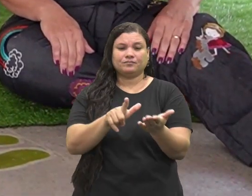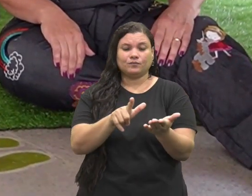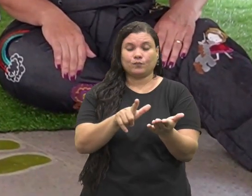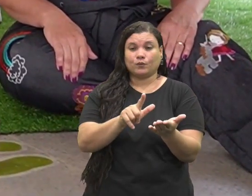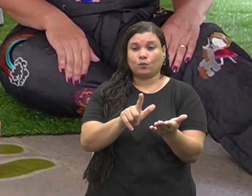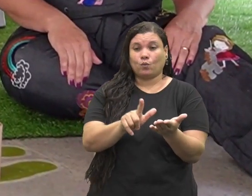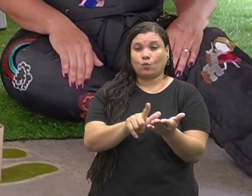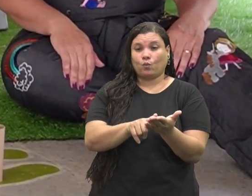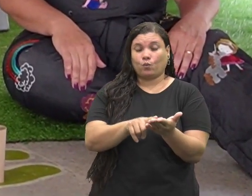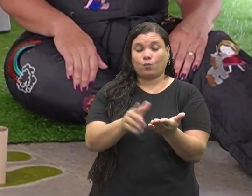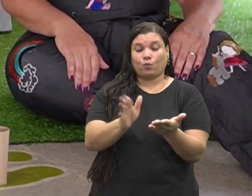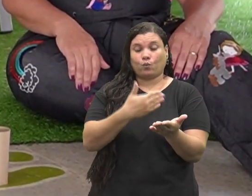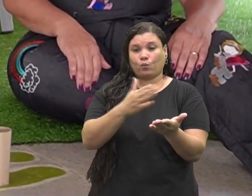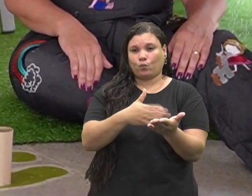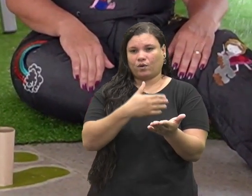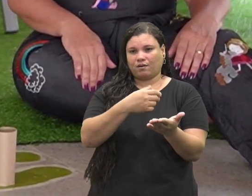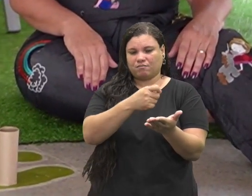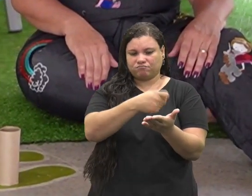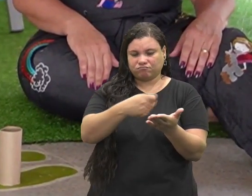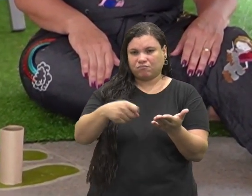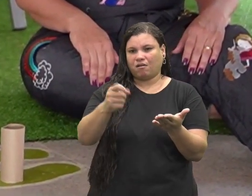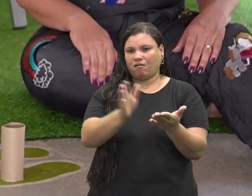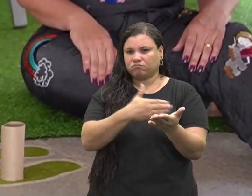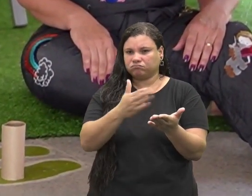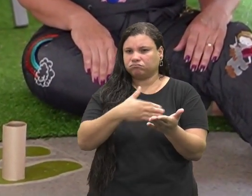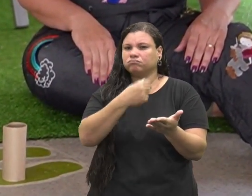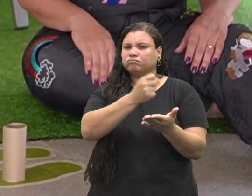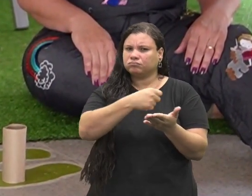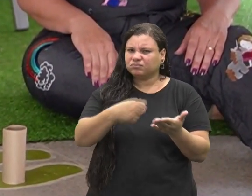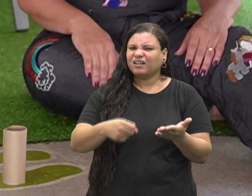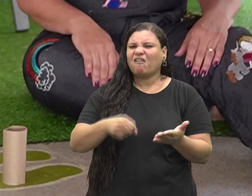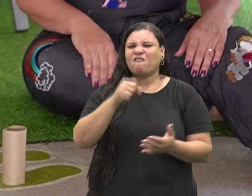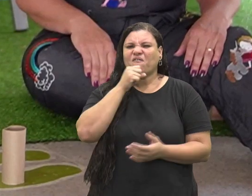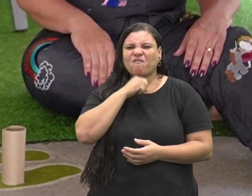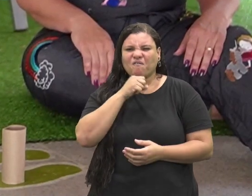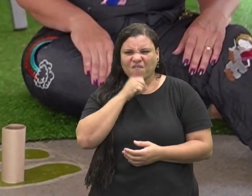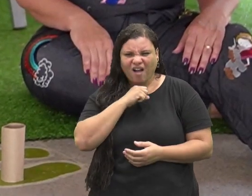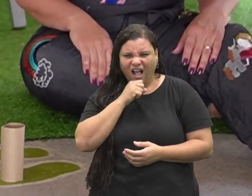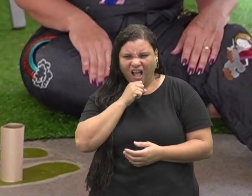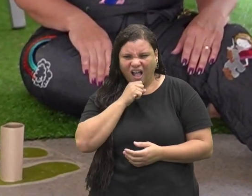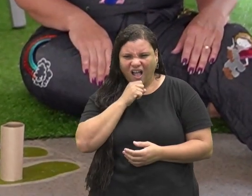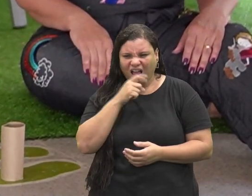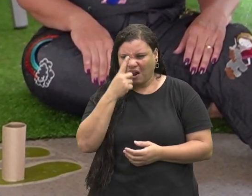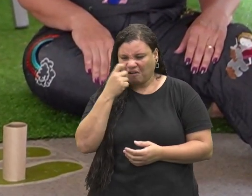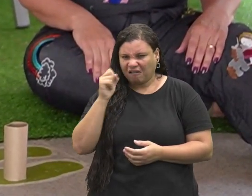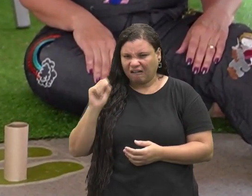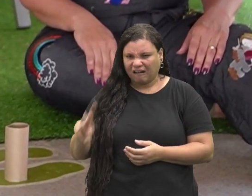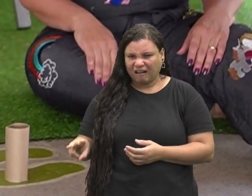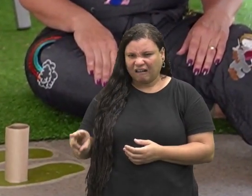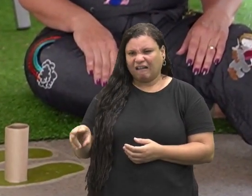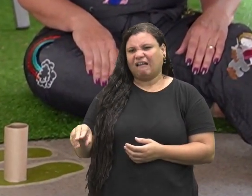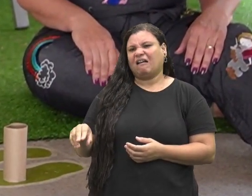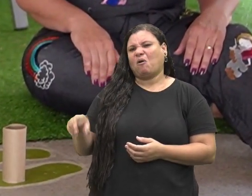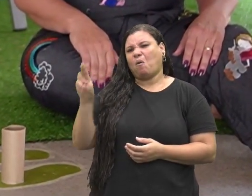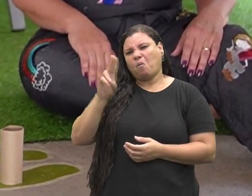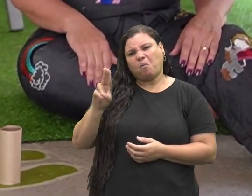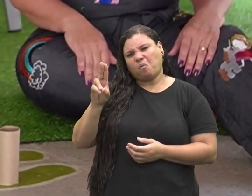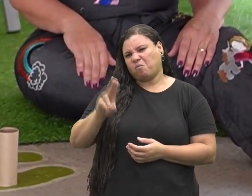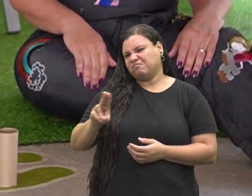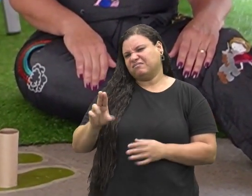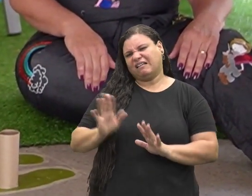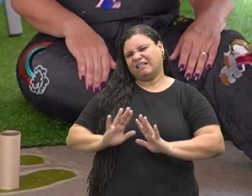Sei! Nós podemos aproveitar capas de caderno. Pode ser papelão também, tá? Porque eu preciso de um papel